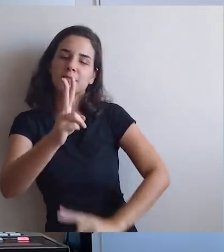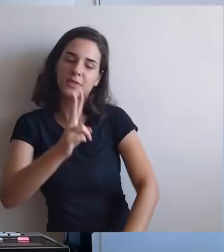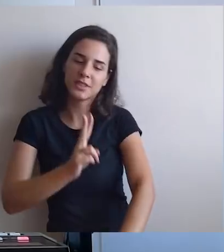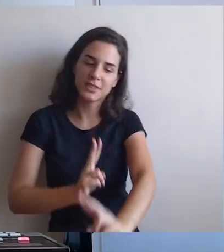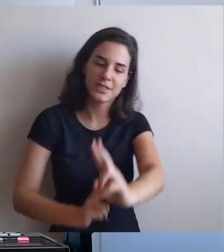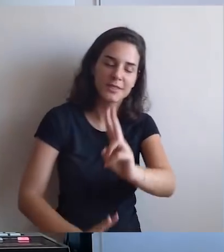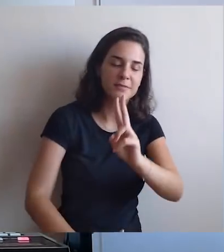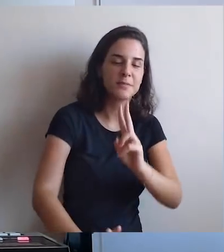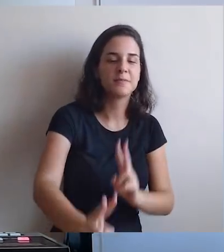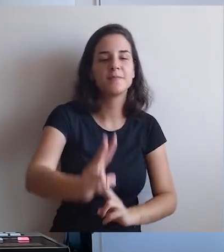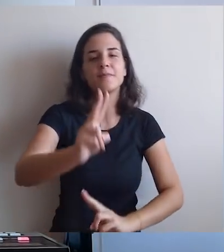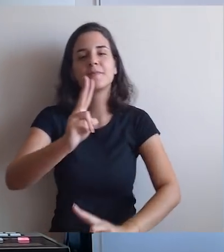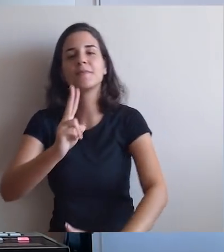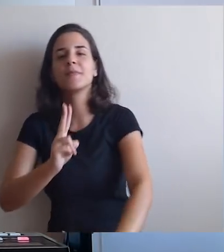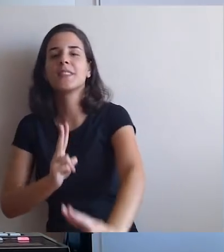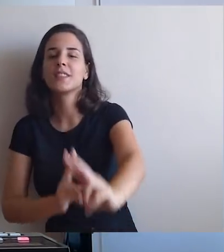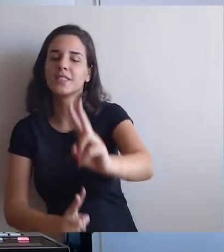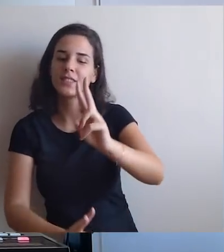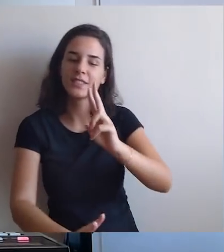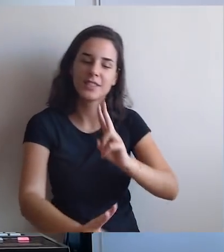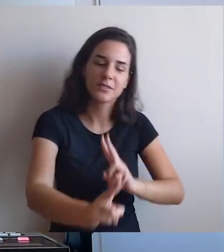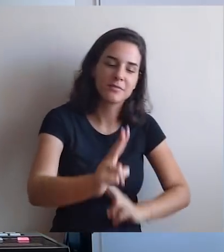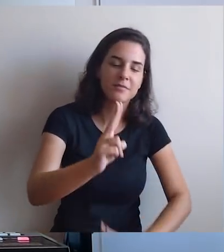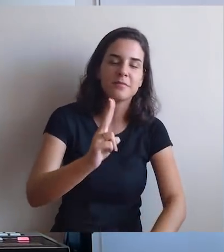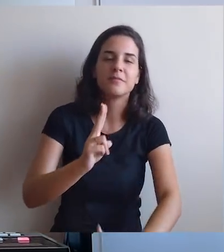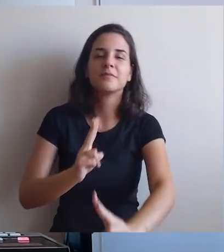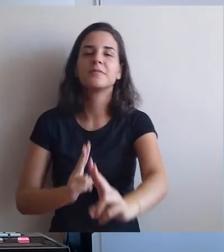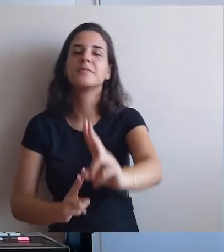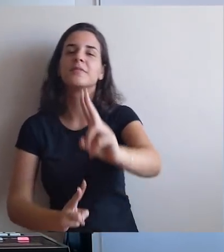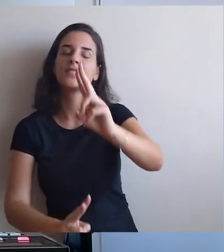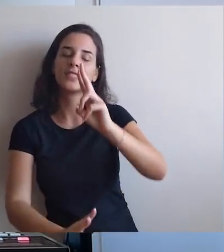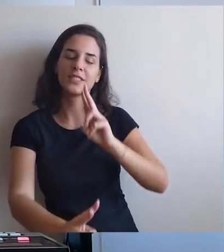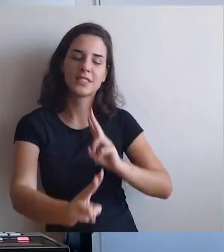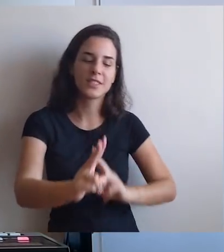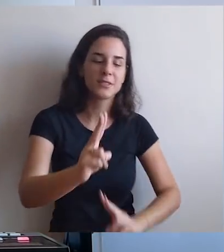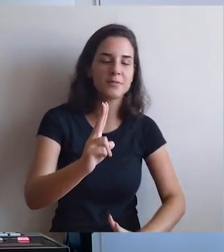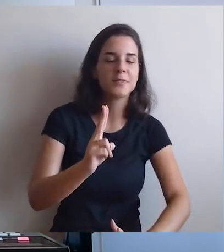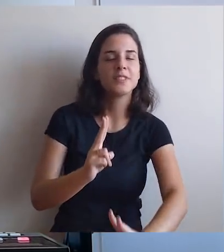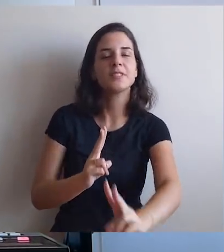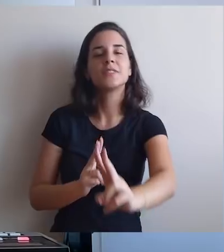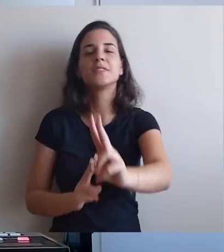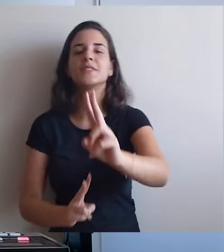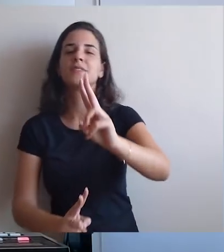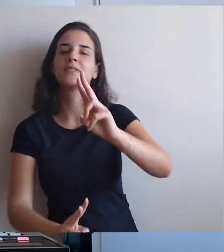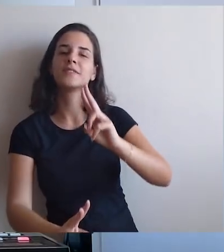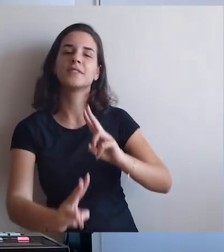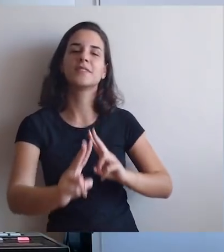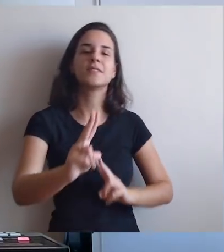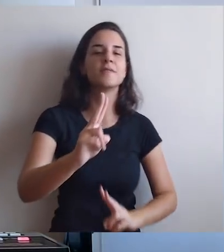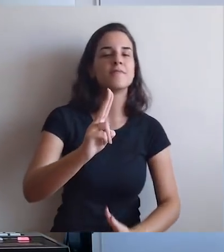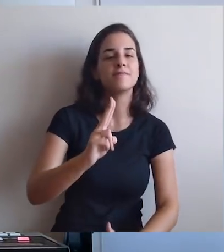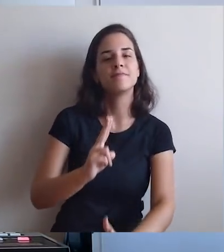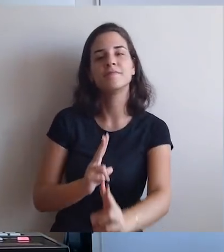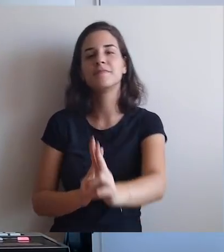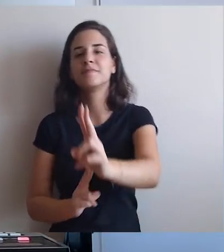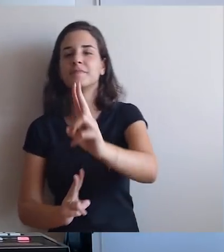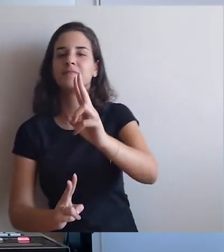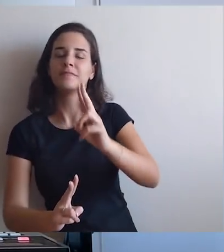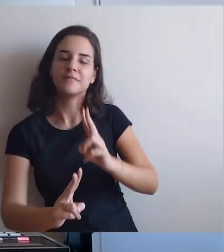está conosco, para sempre, e sempre, e